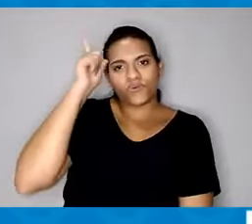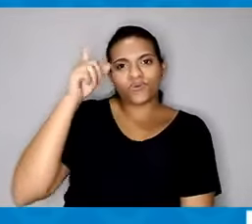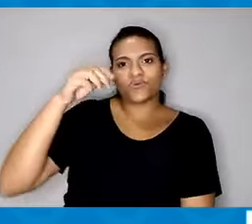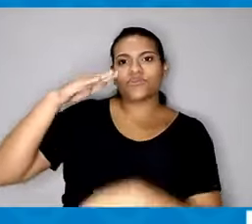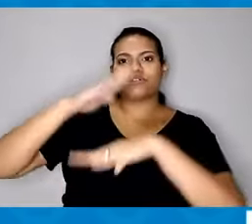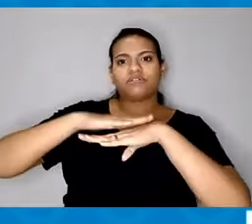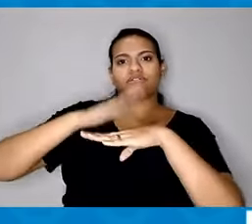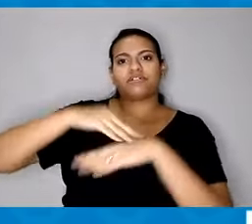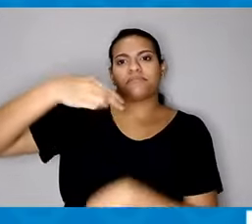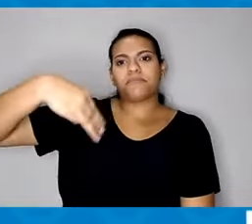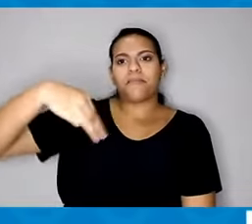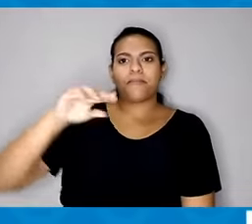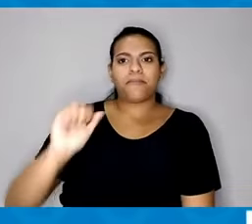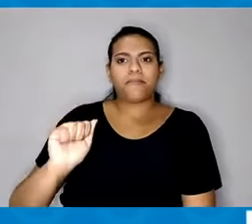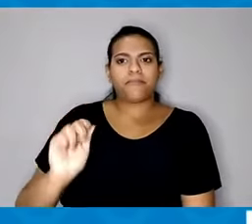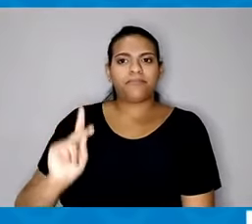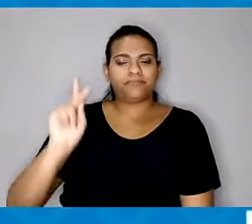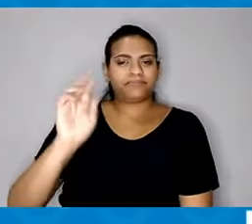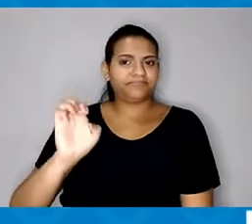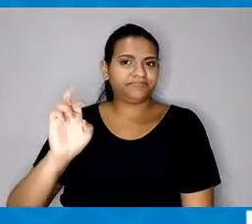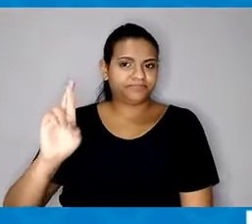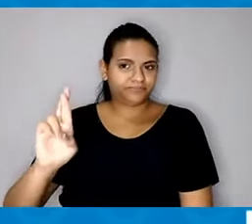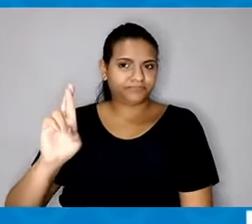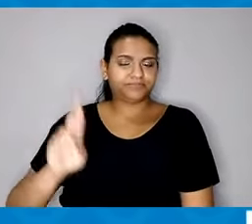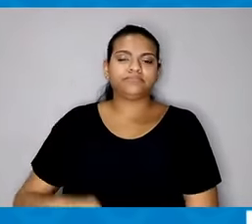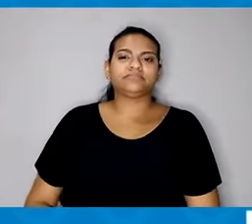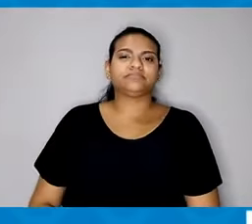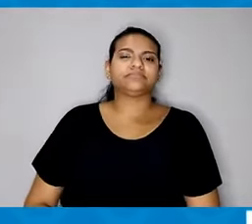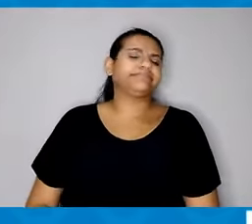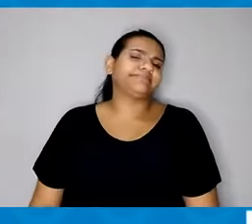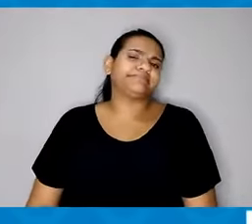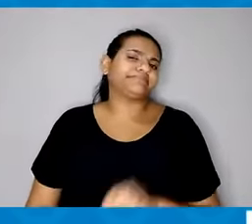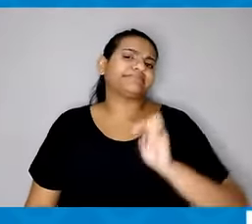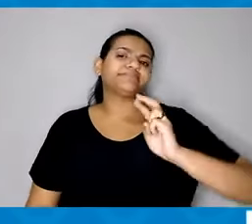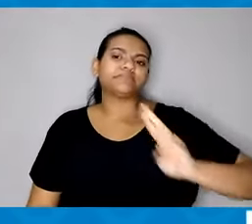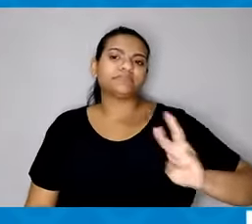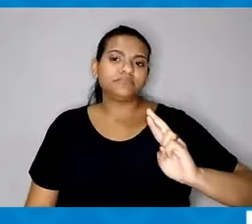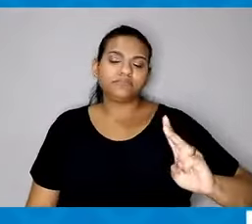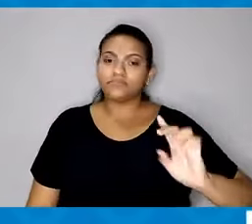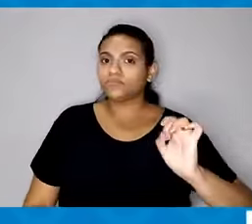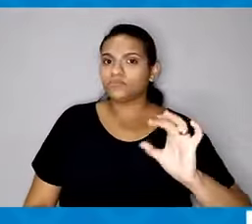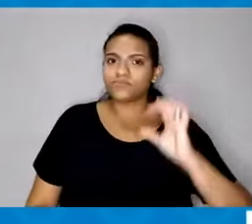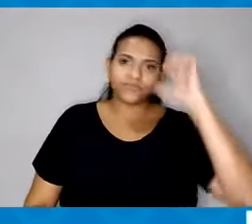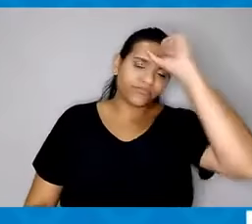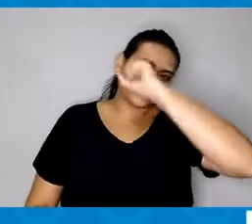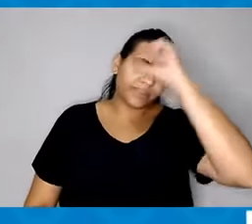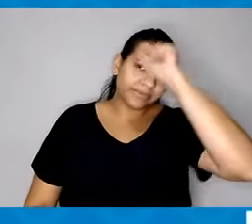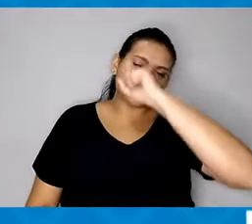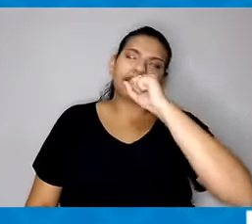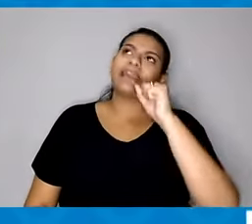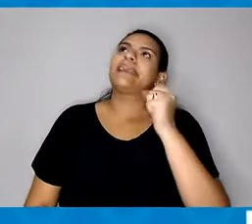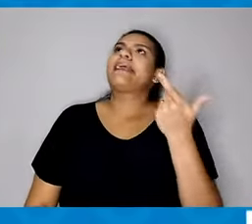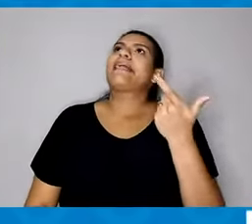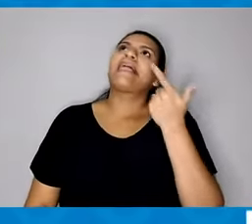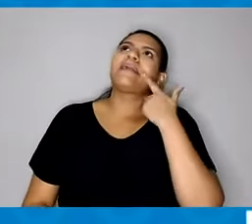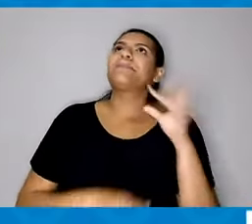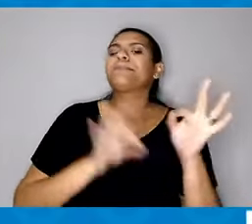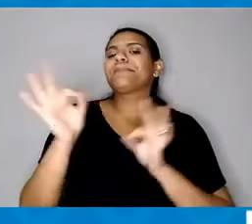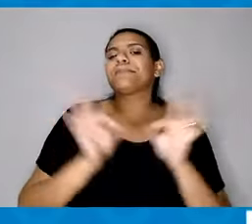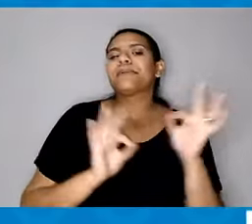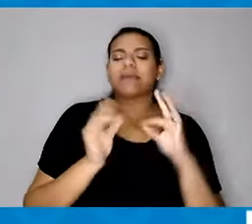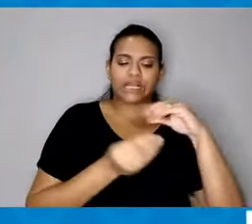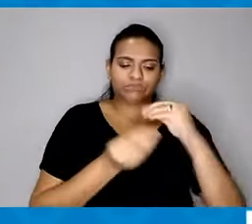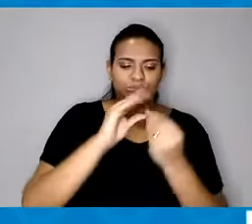vão aprender a fazer chaveiros. Tá? A cultura maker é um espaço criativo